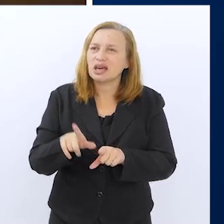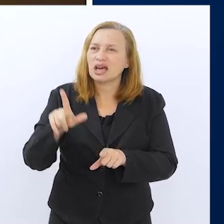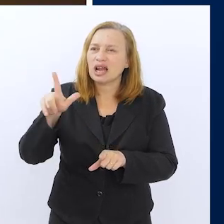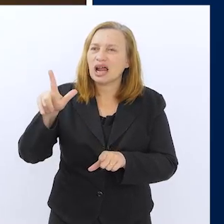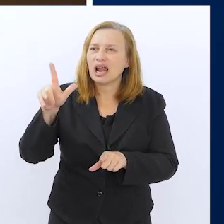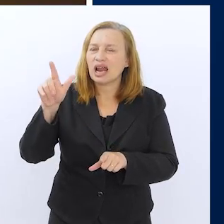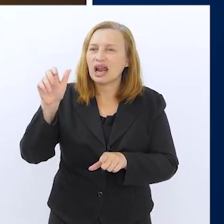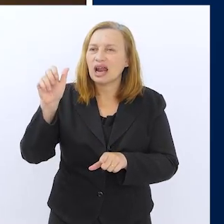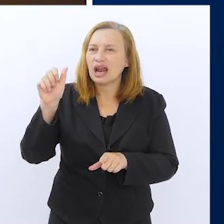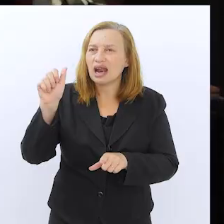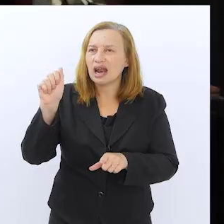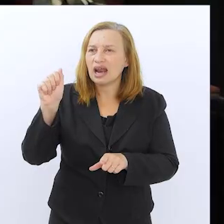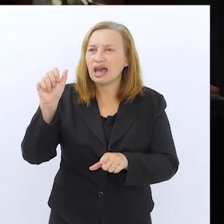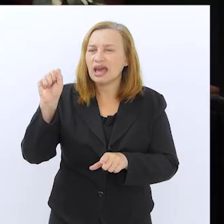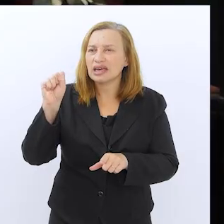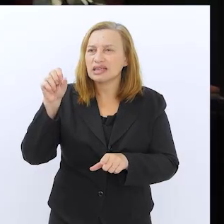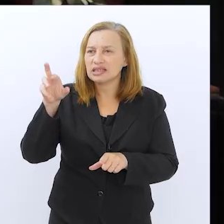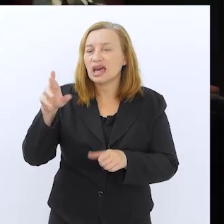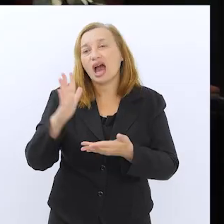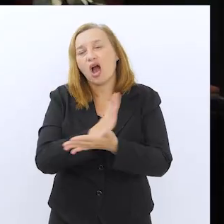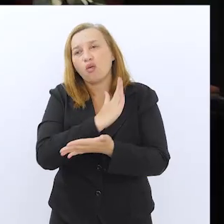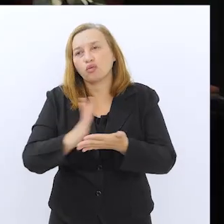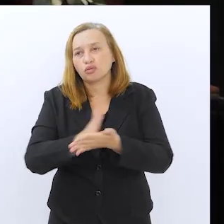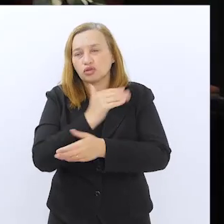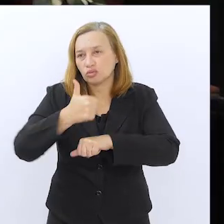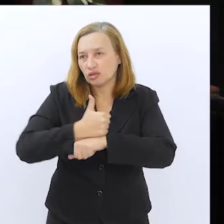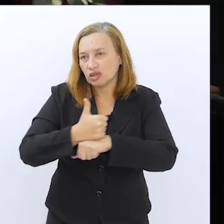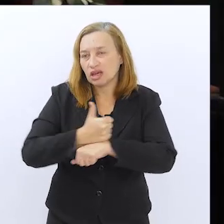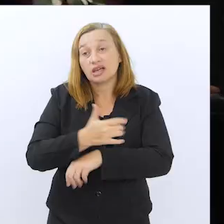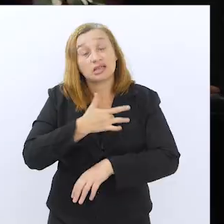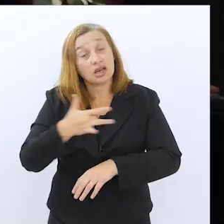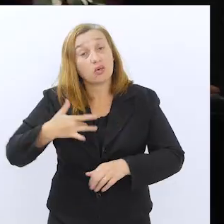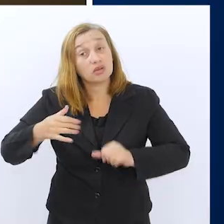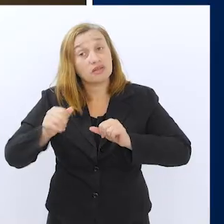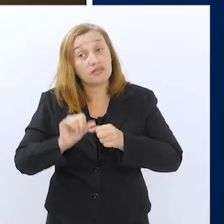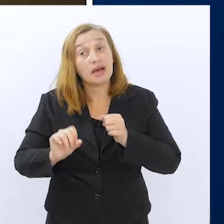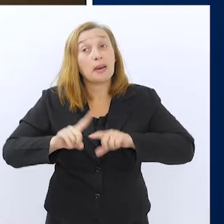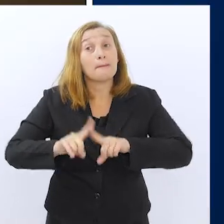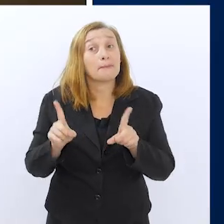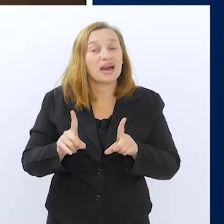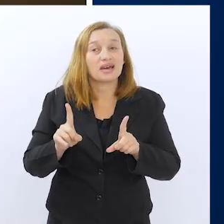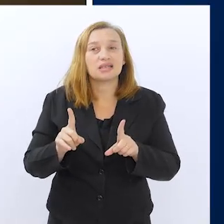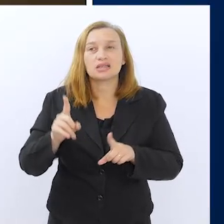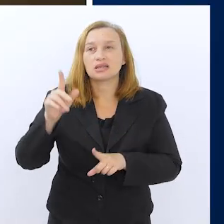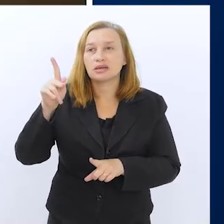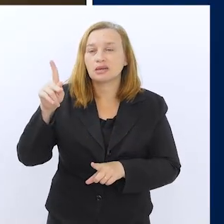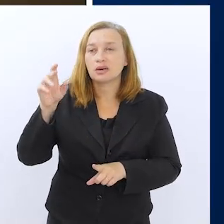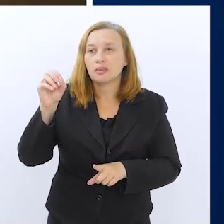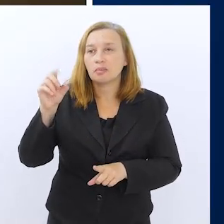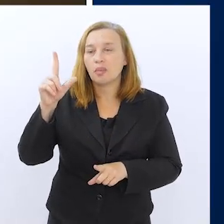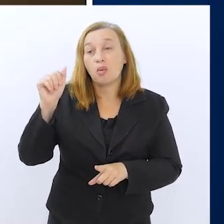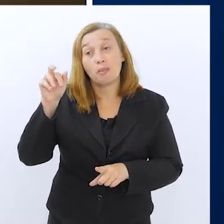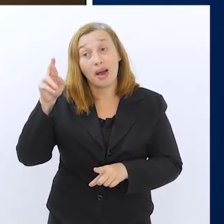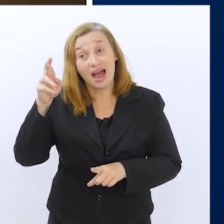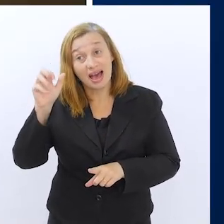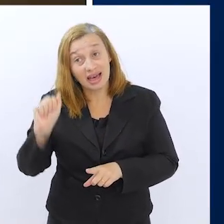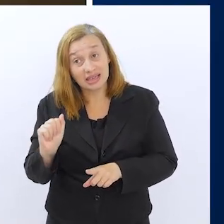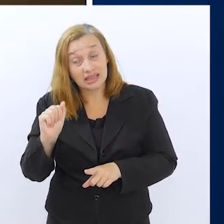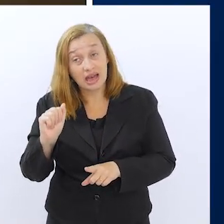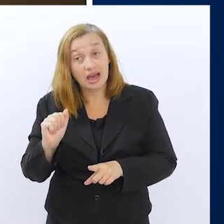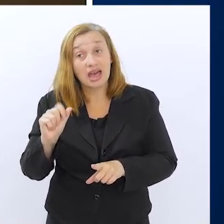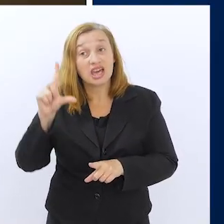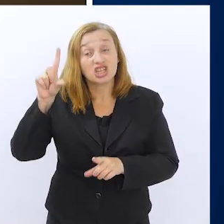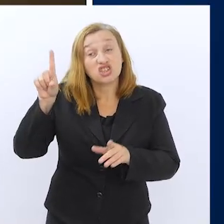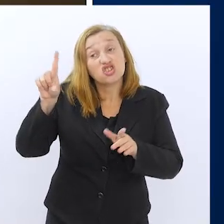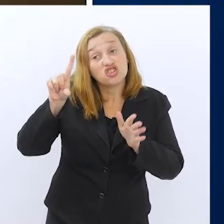laser, tá? Que alguns profissionais de saúde fazem e está sendo bem efetivo, mas é aquilo. Pomada,